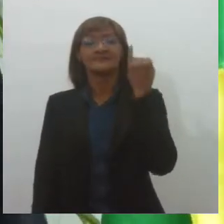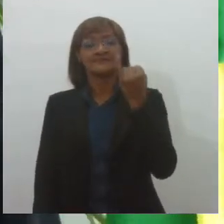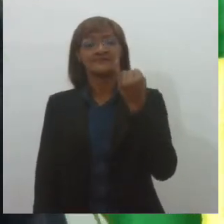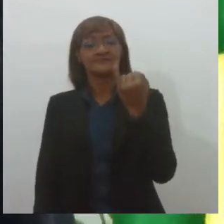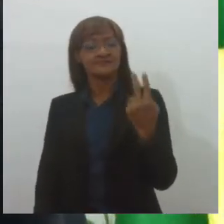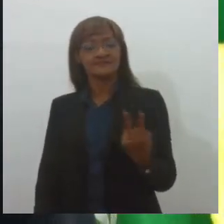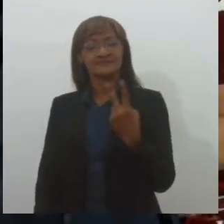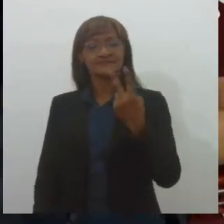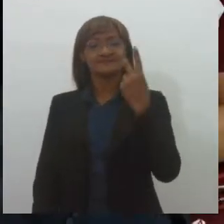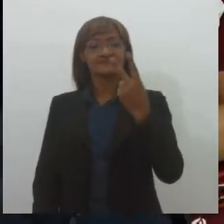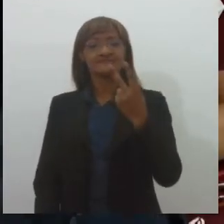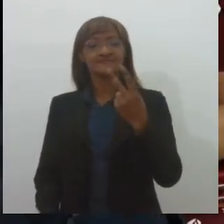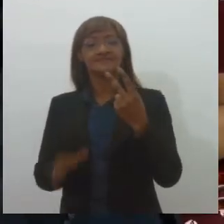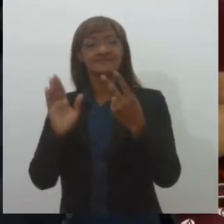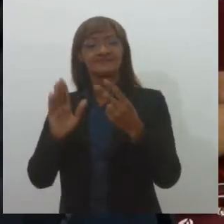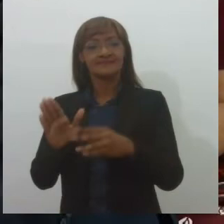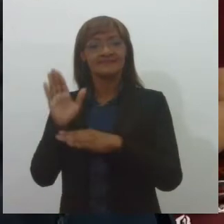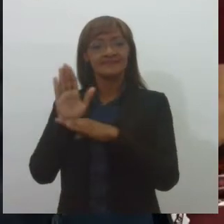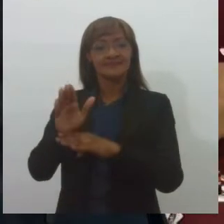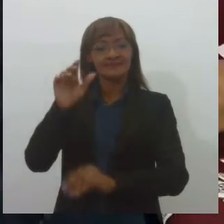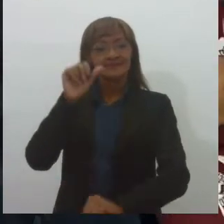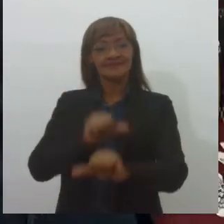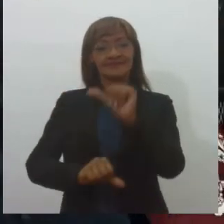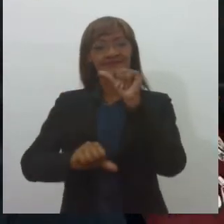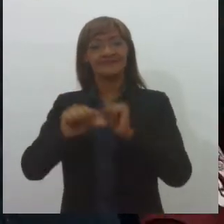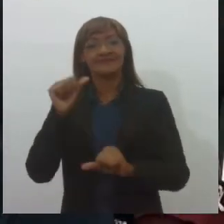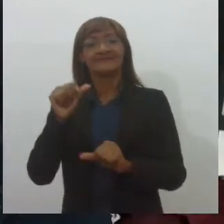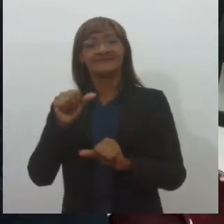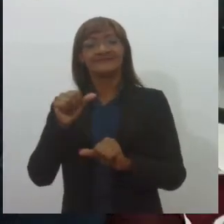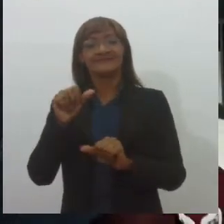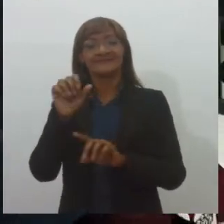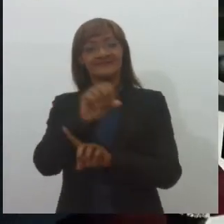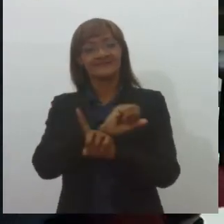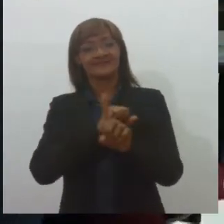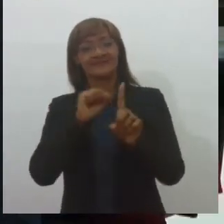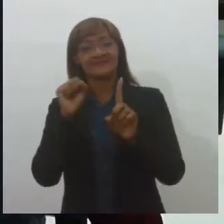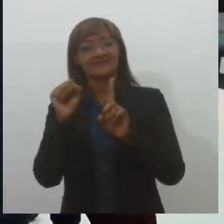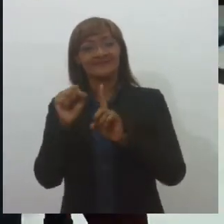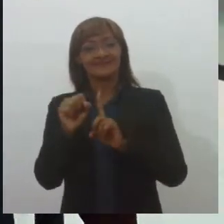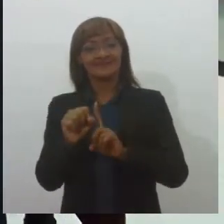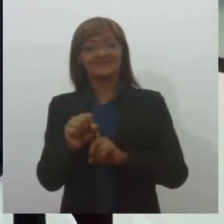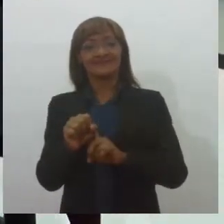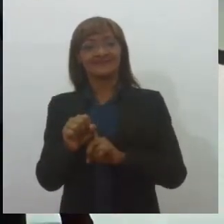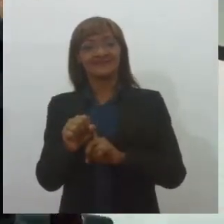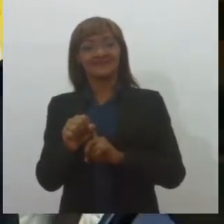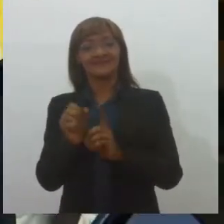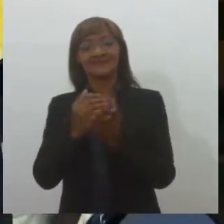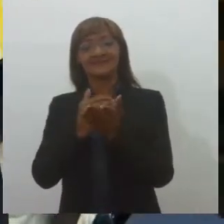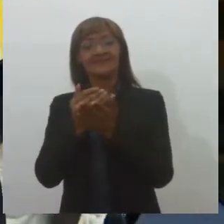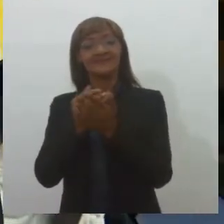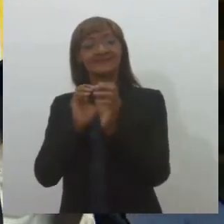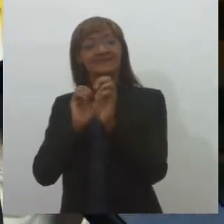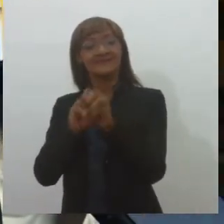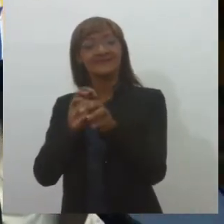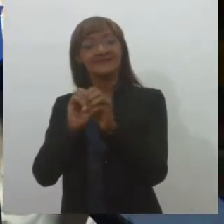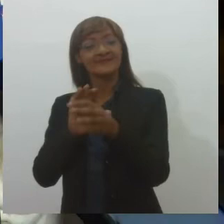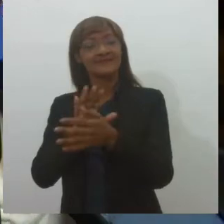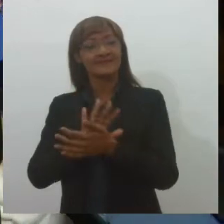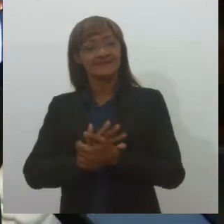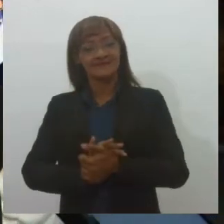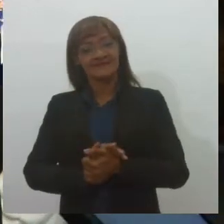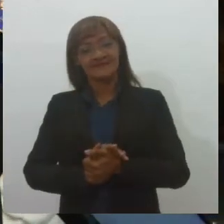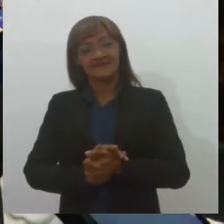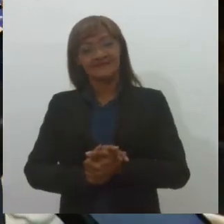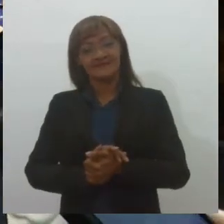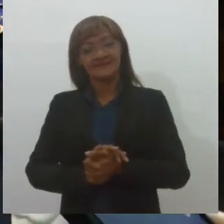a quem ajuda a mudar a perspectiva da sociedade a partir da educação a educação